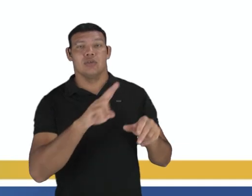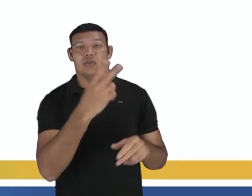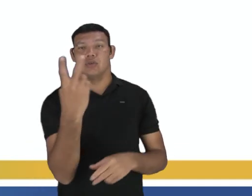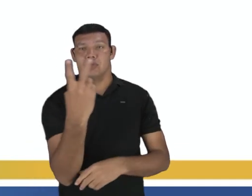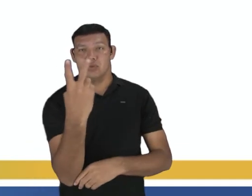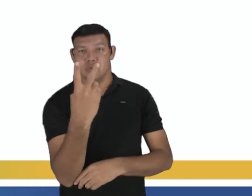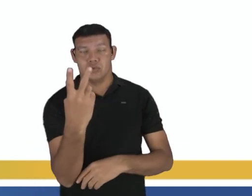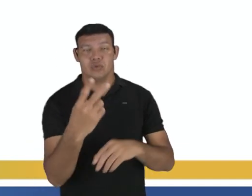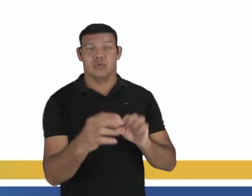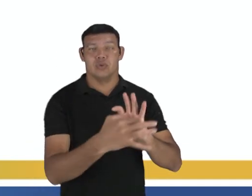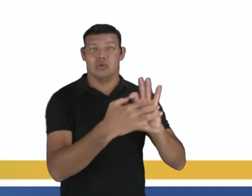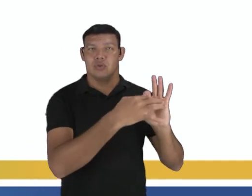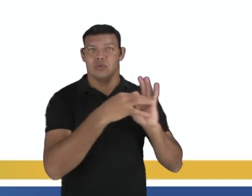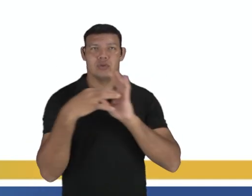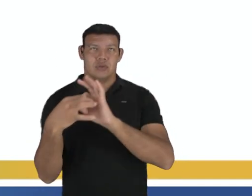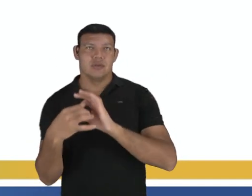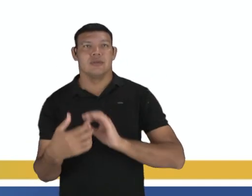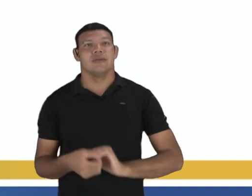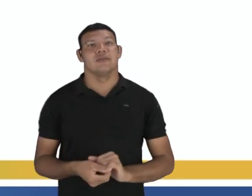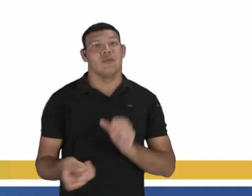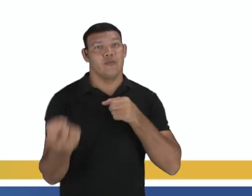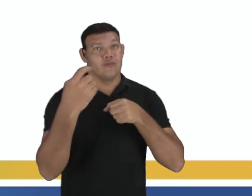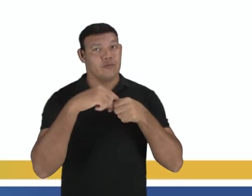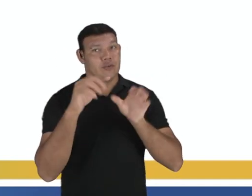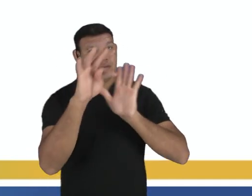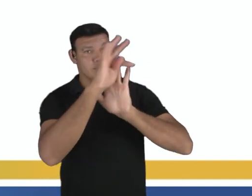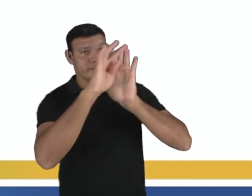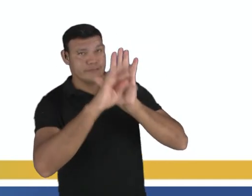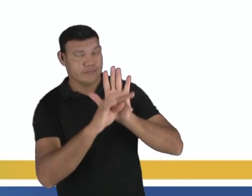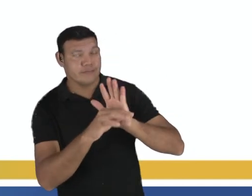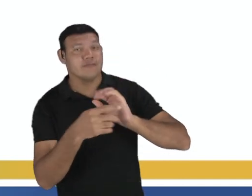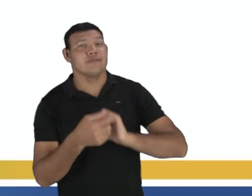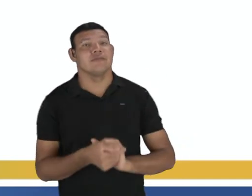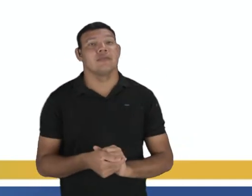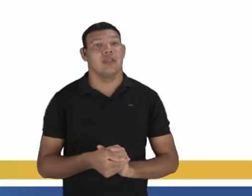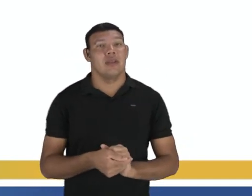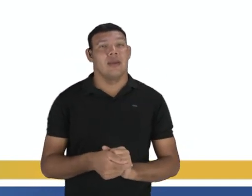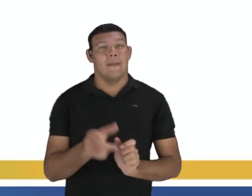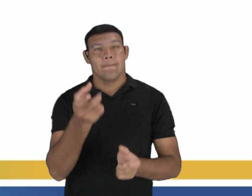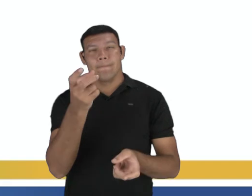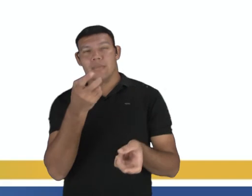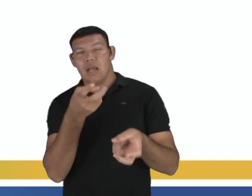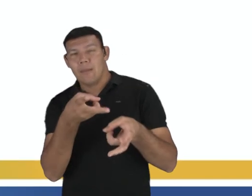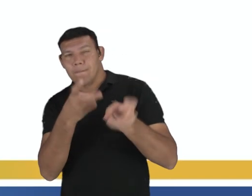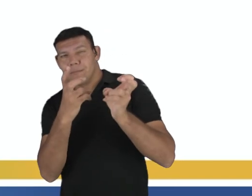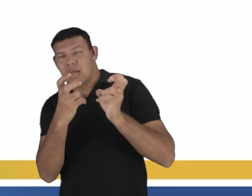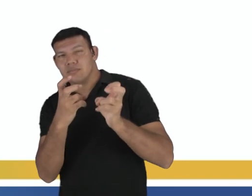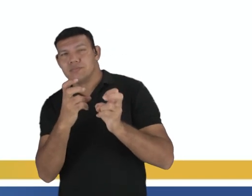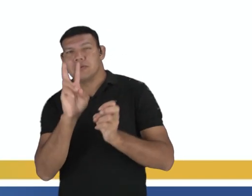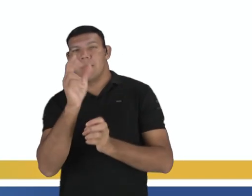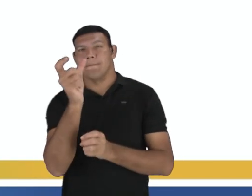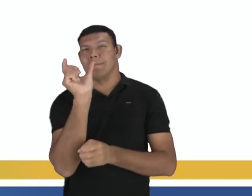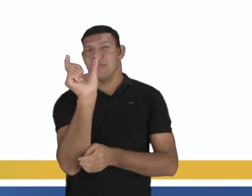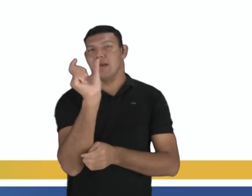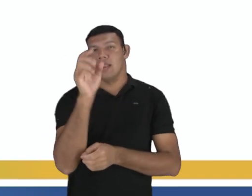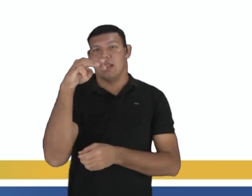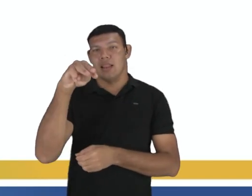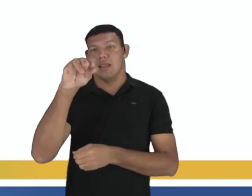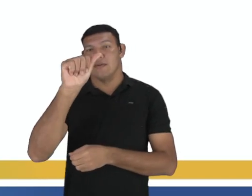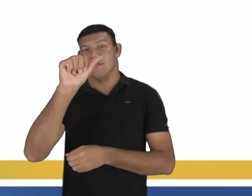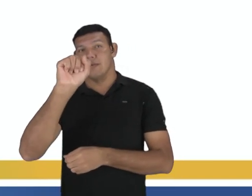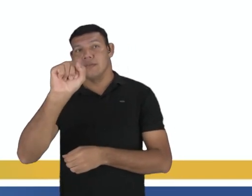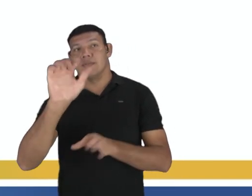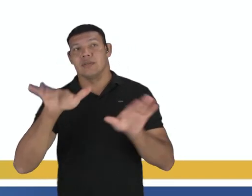Volta um pouquinho lá no texto, dá uma lida. Olha onde estão os 2 mas. Beleza? Agora vamos lá. Qual a